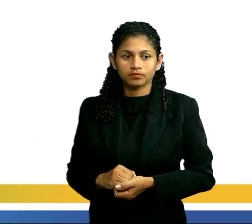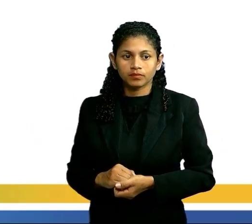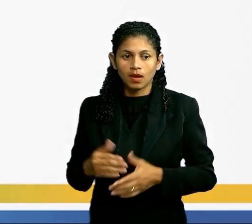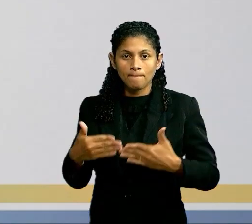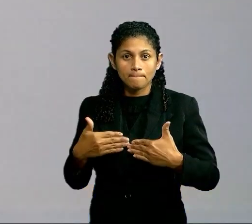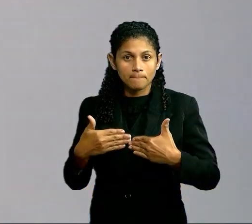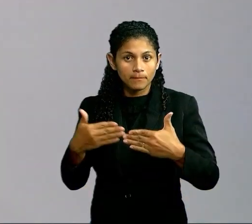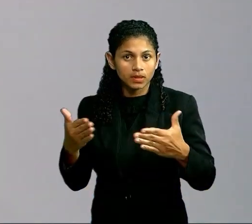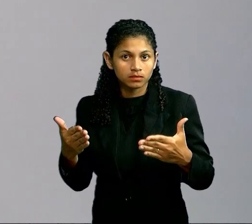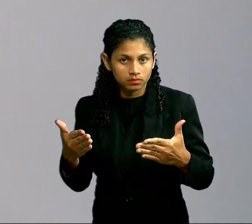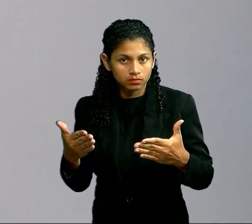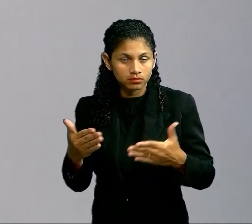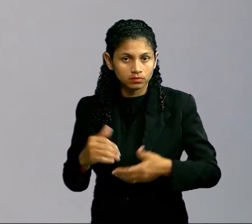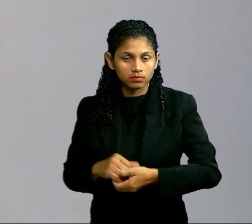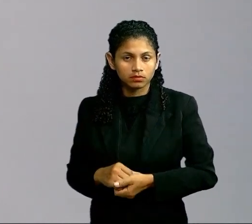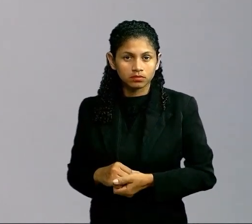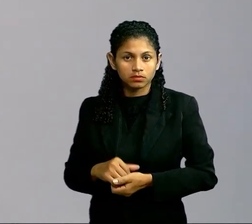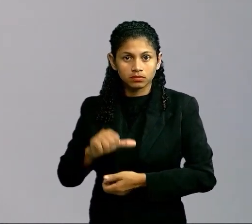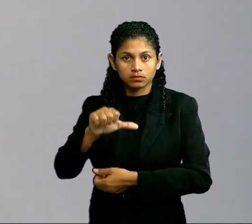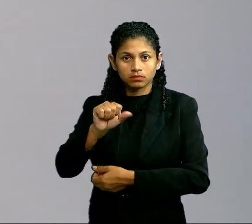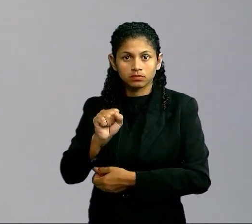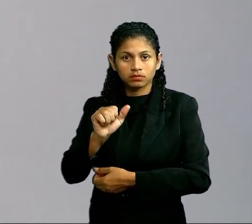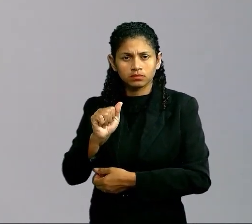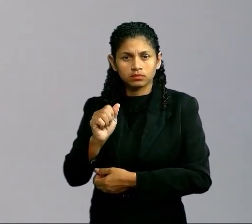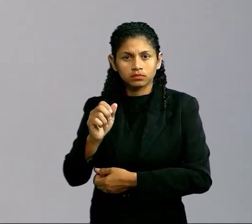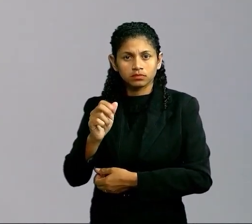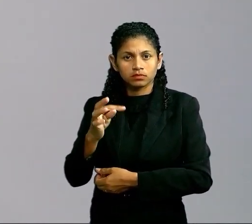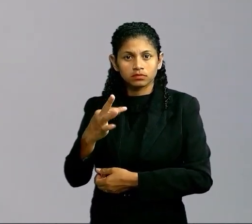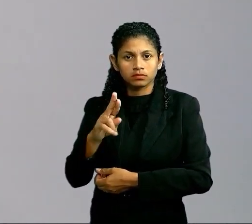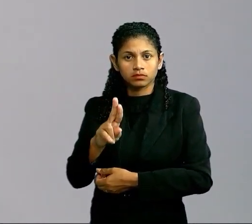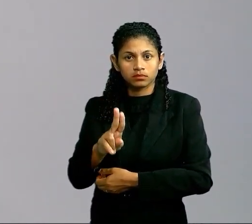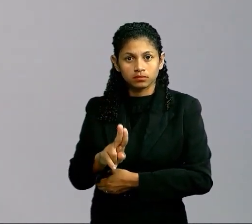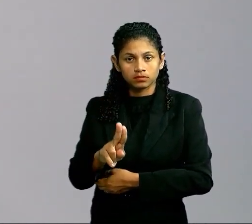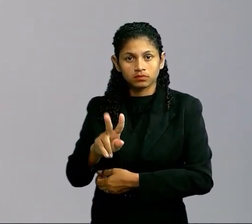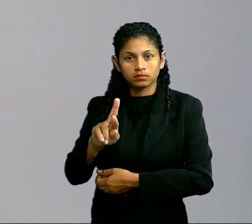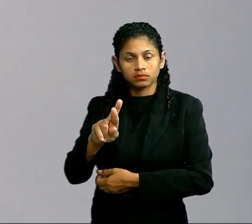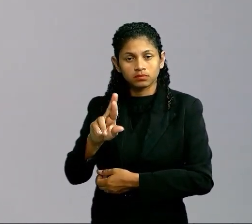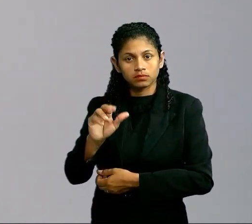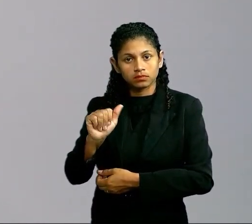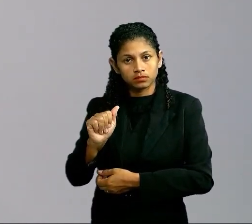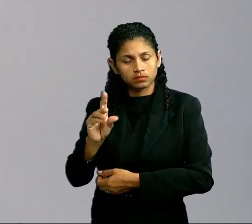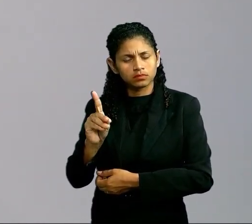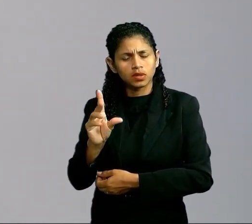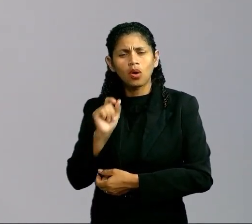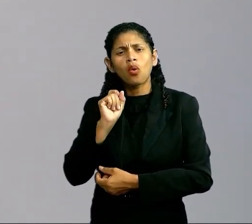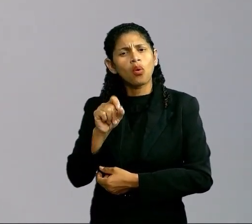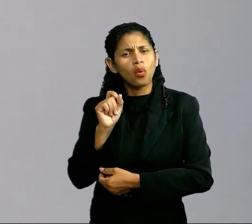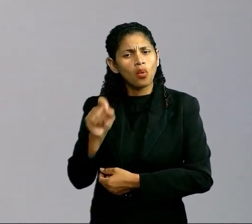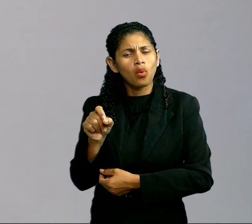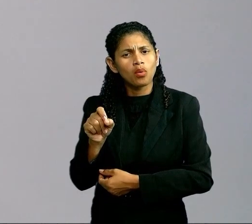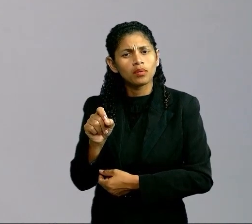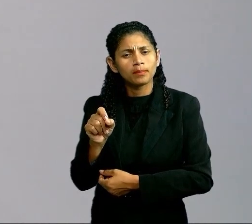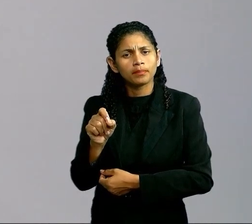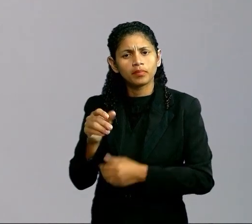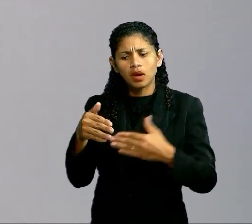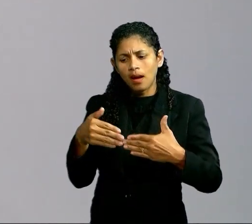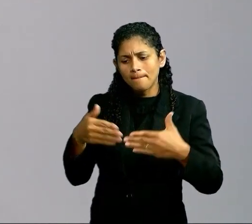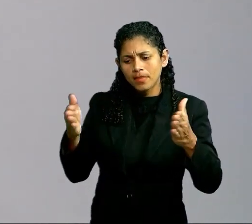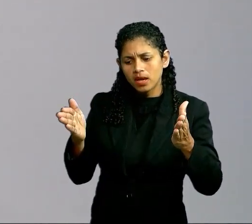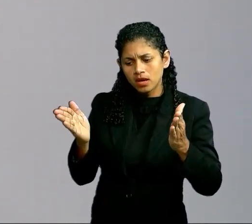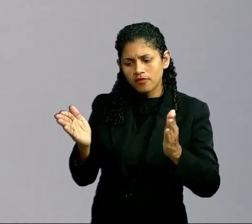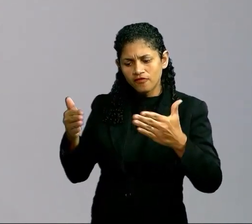isso? Lembra que eu falei que existem algumas formas de se classificar uma cadeia carbônica? Aberta,